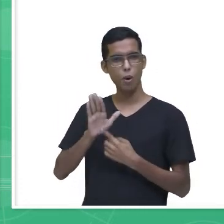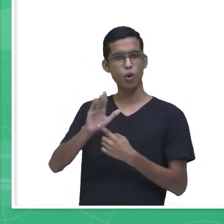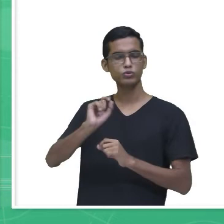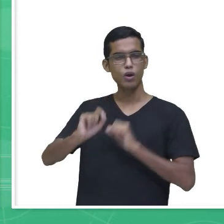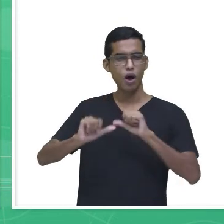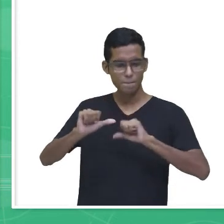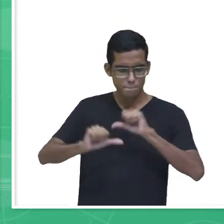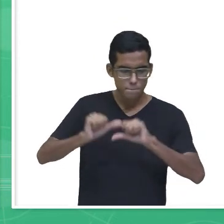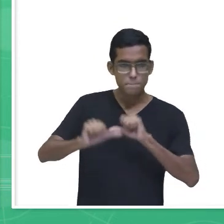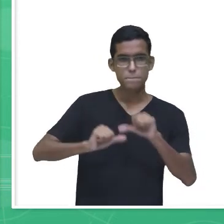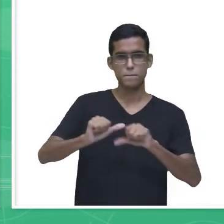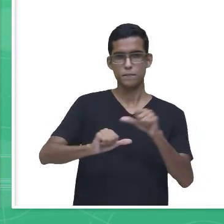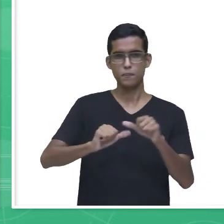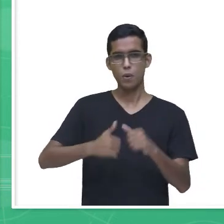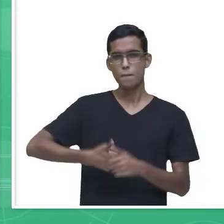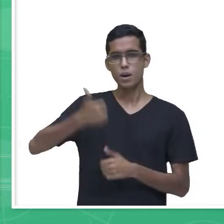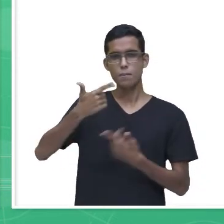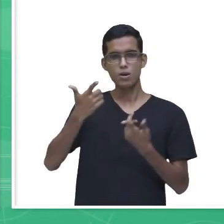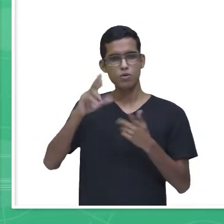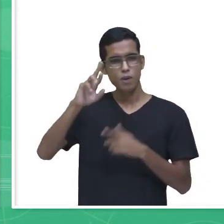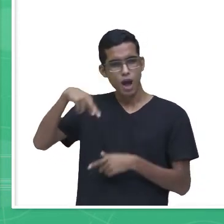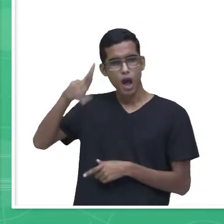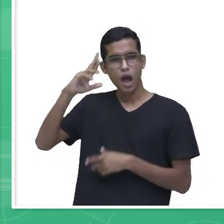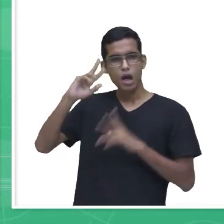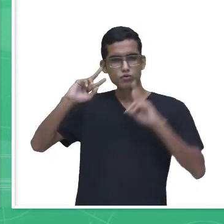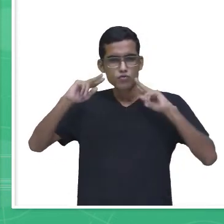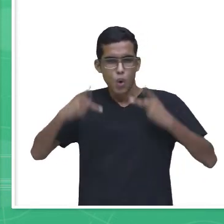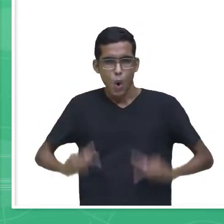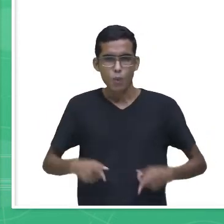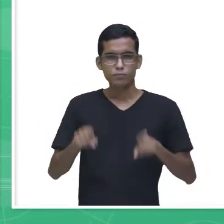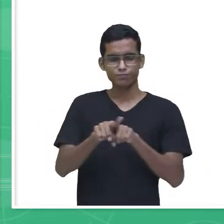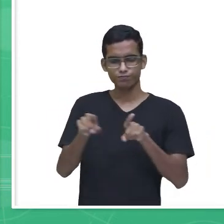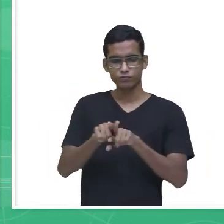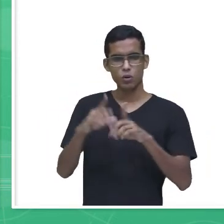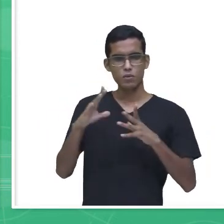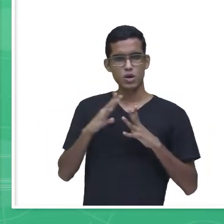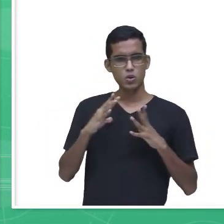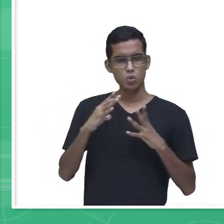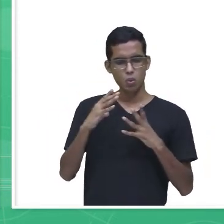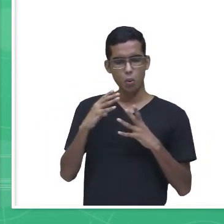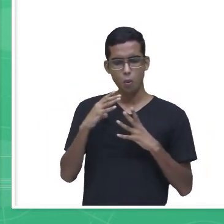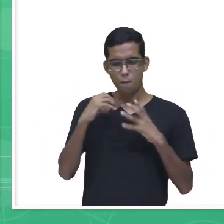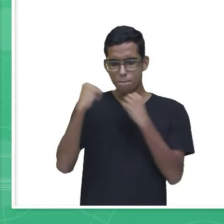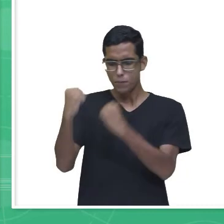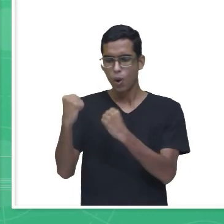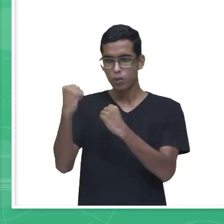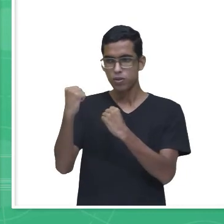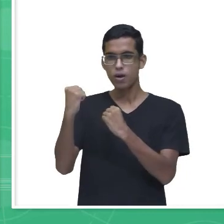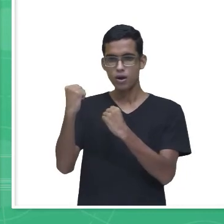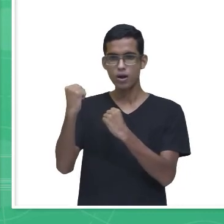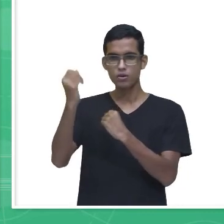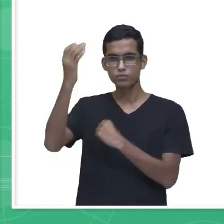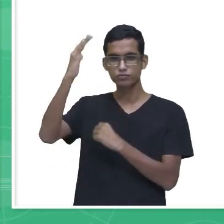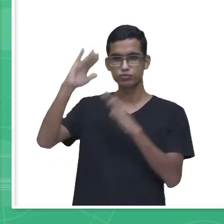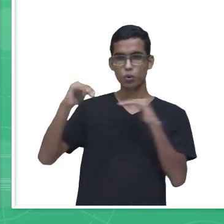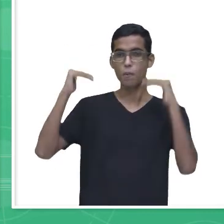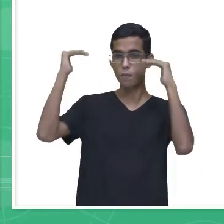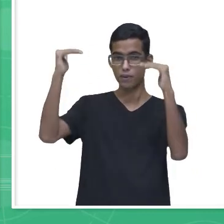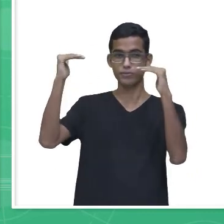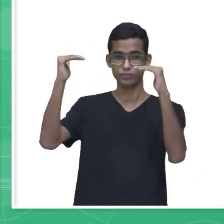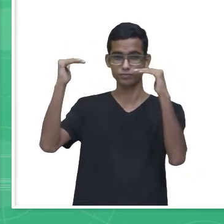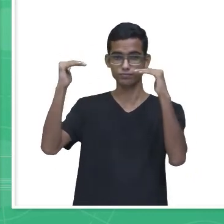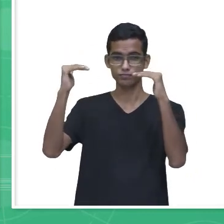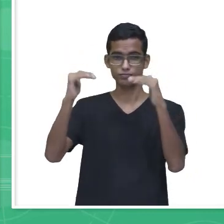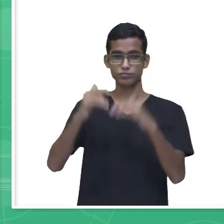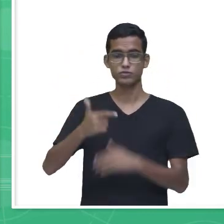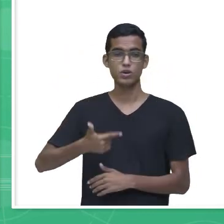primeiro associado à razão humana, considerada uma extensão do poder divino. E o segundo está baseado na...